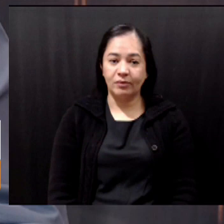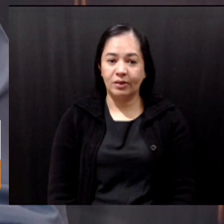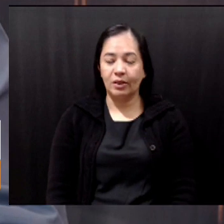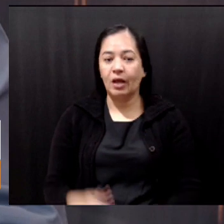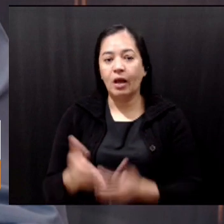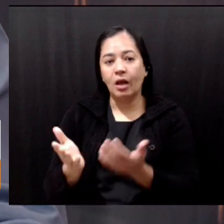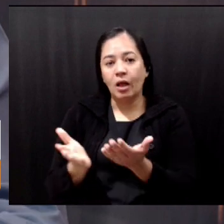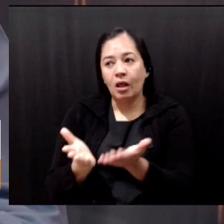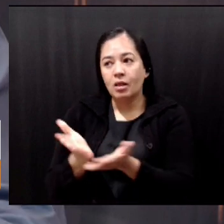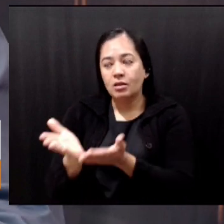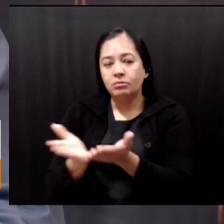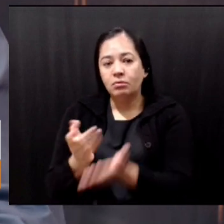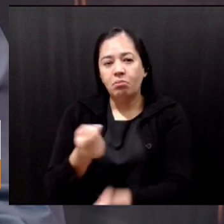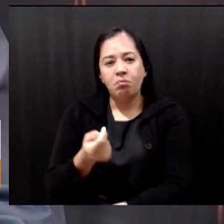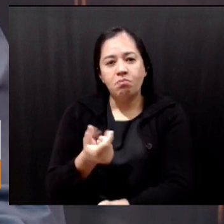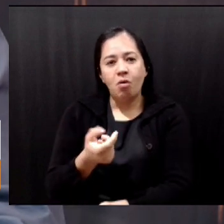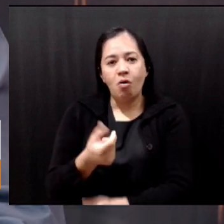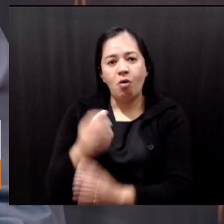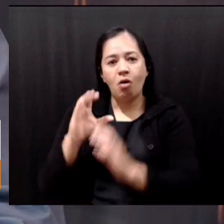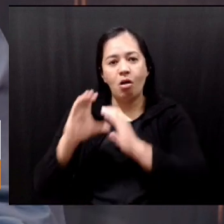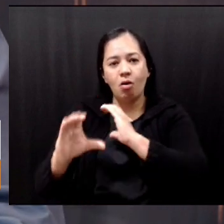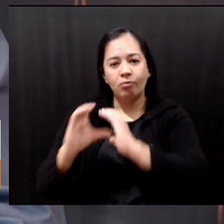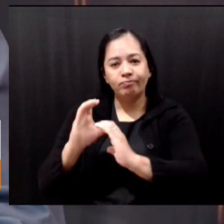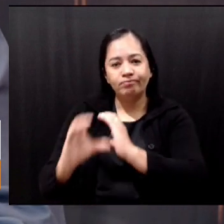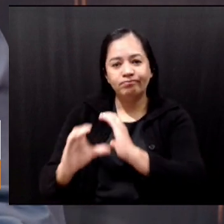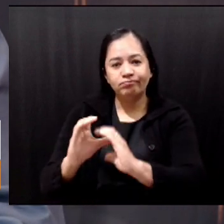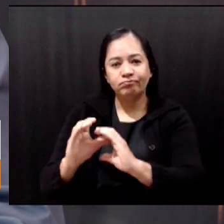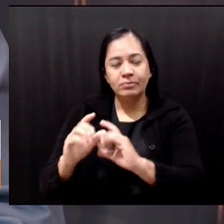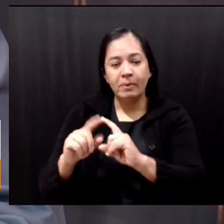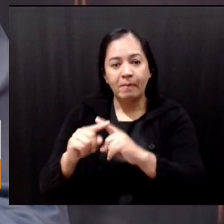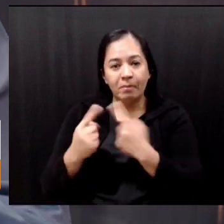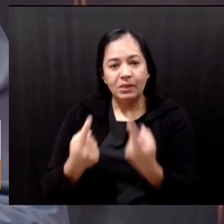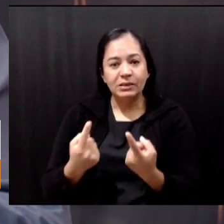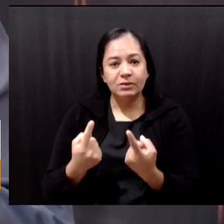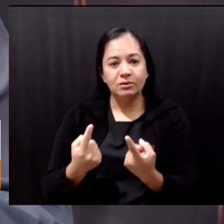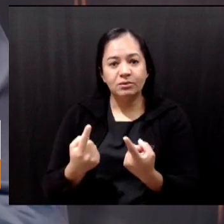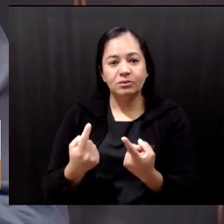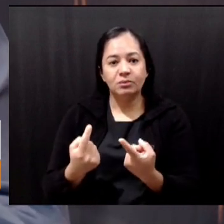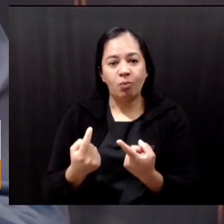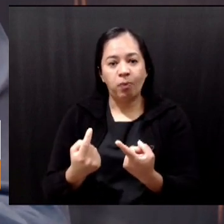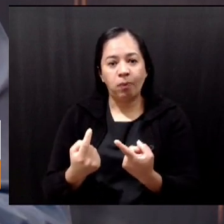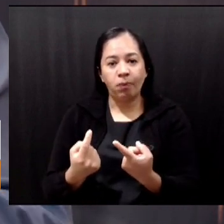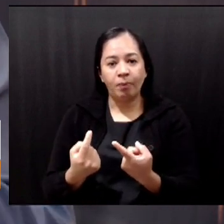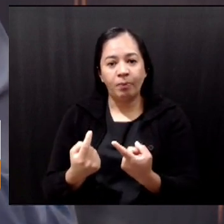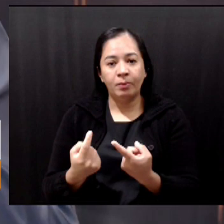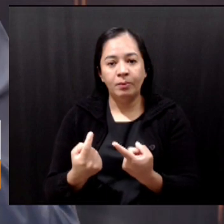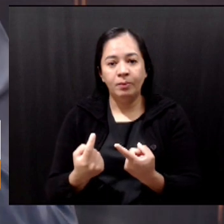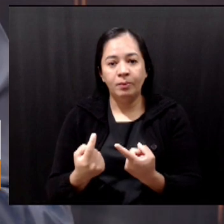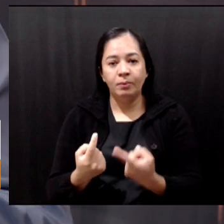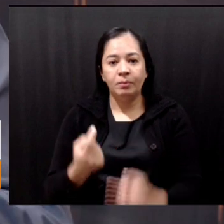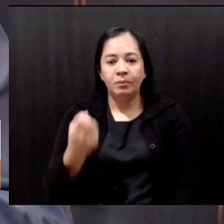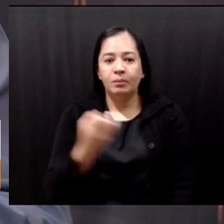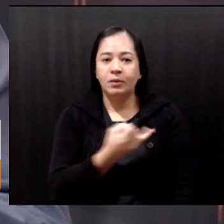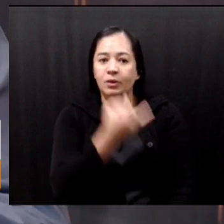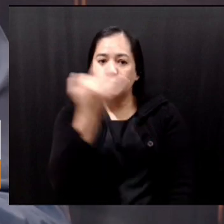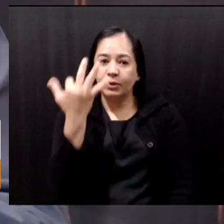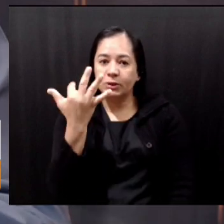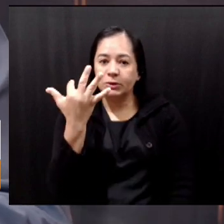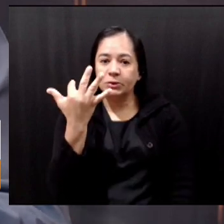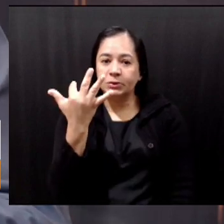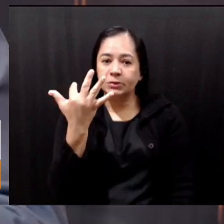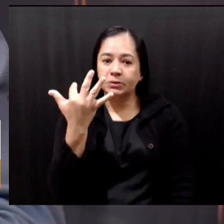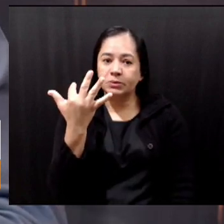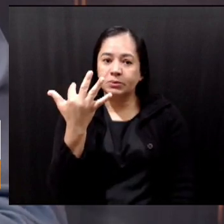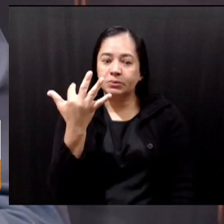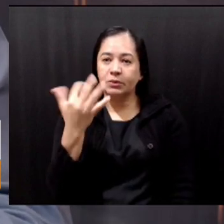pouca comunicação, mas, não necessariamente a quantidade é o mais importante,